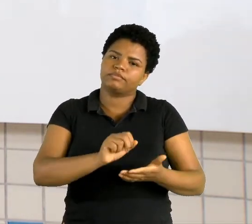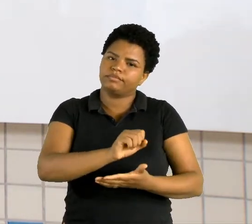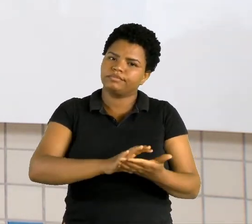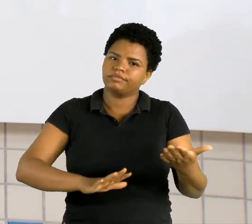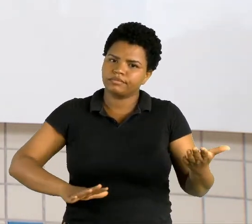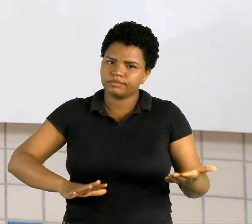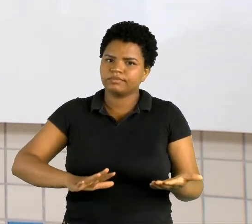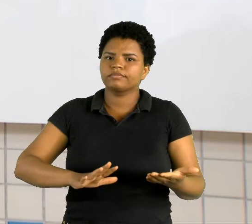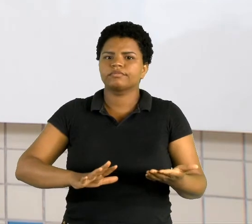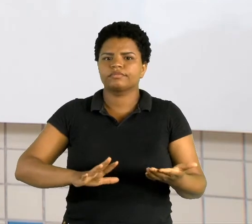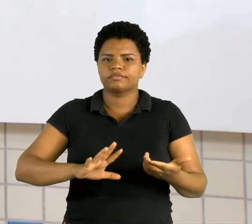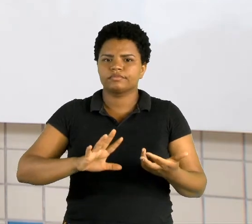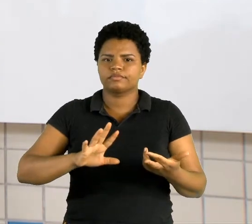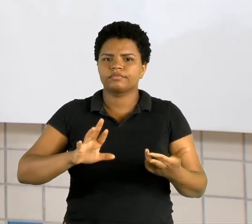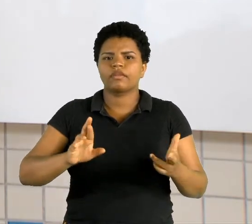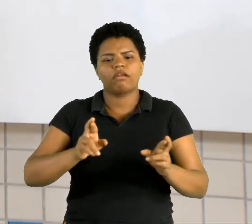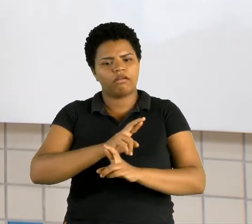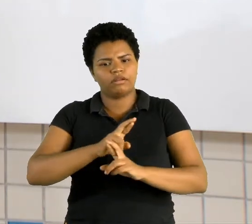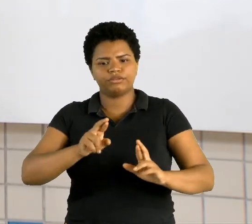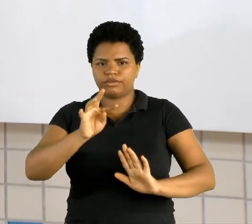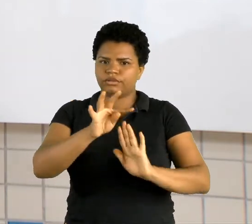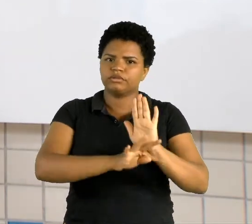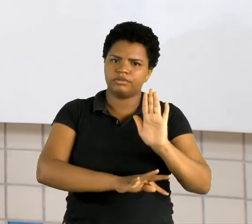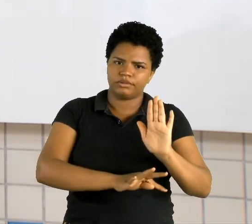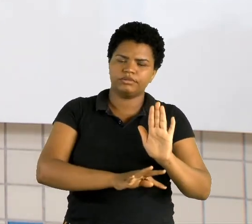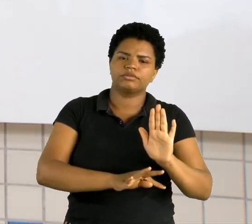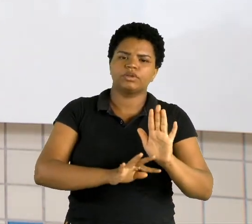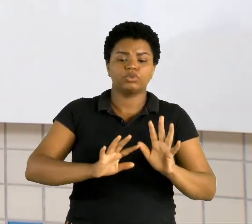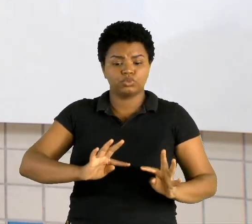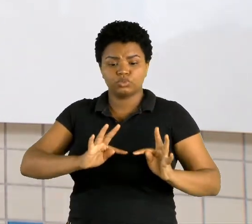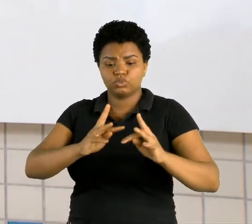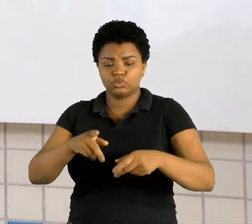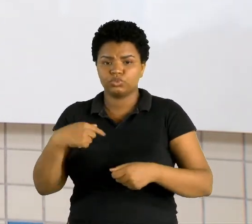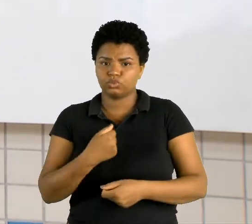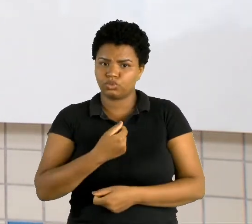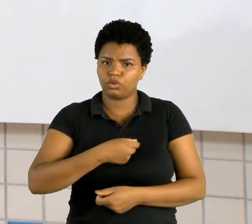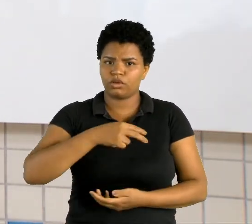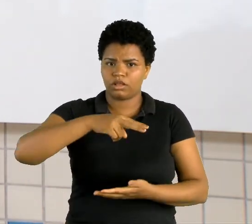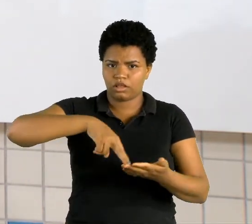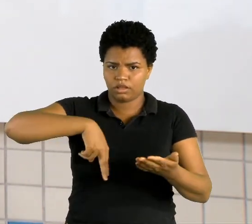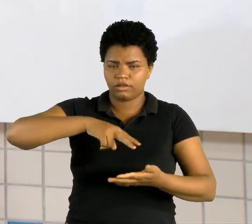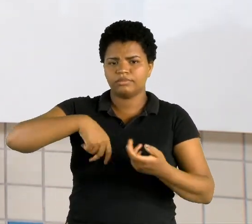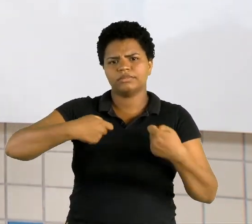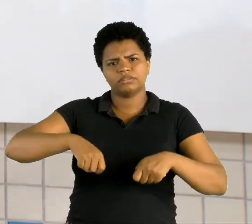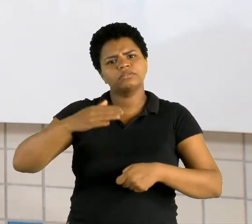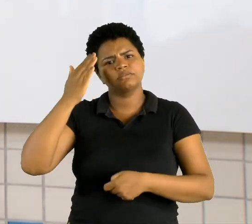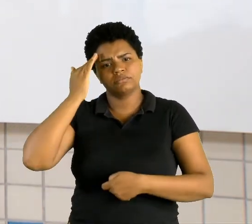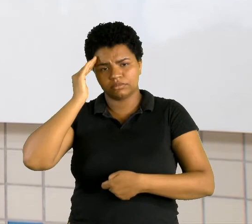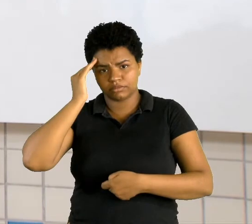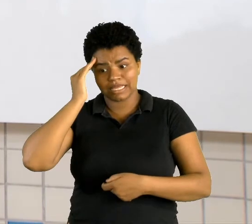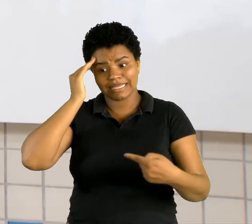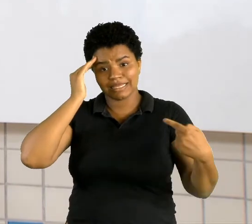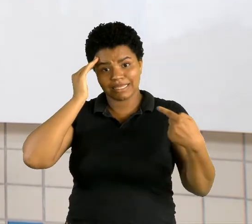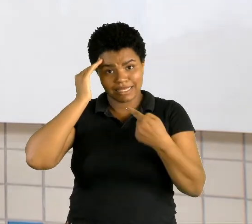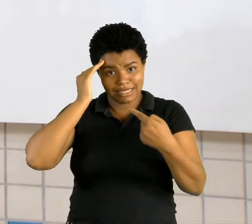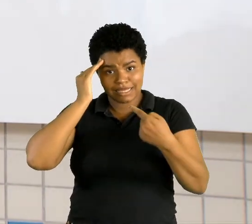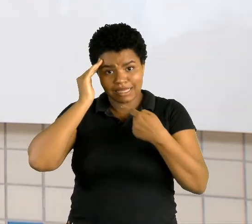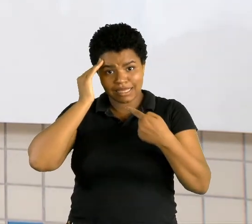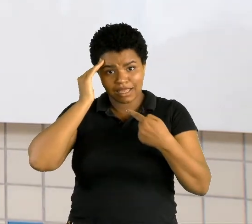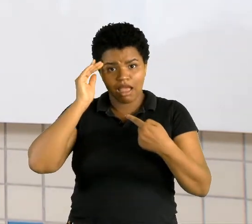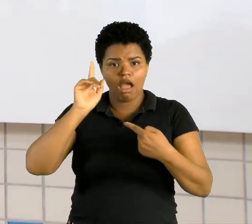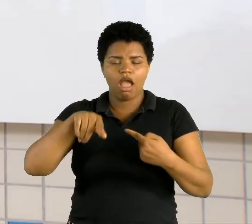atividades relacionadas aos textos. Então, tudo que a gente lê, a gente tem que entender. E esse entender se